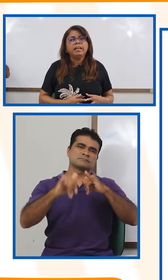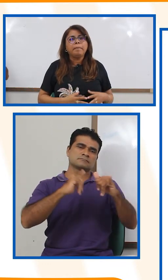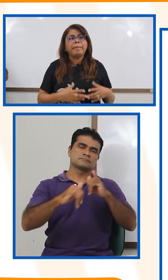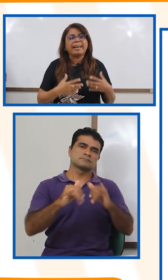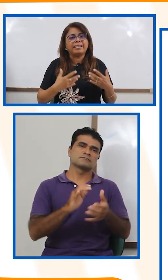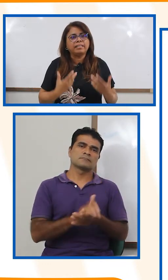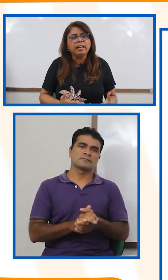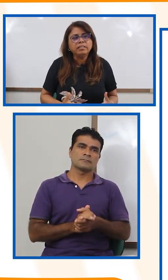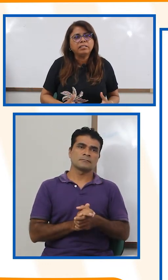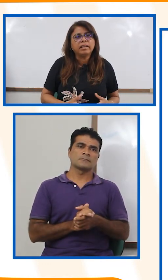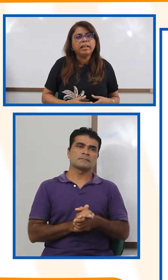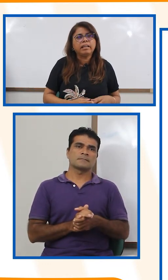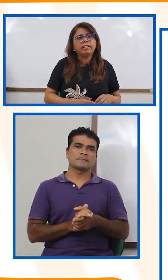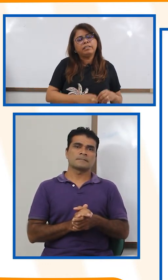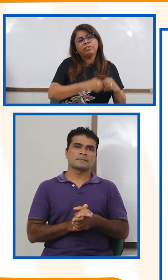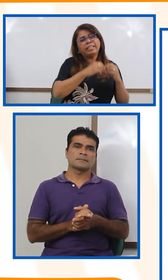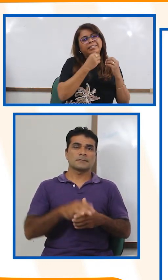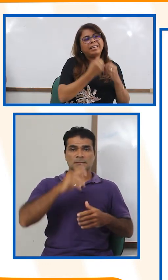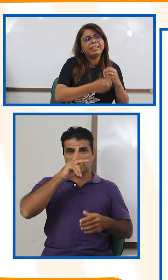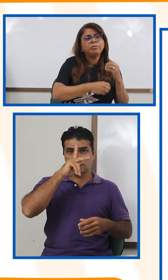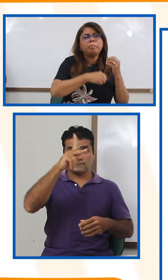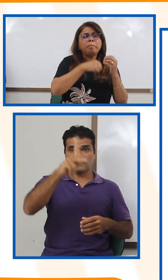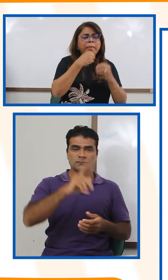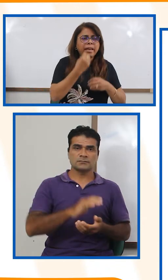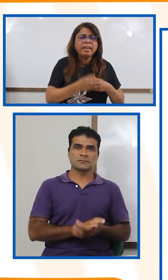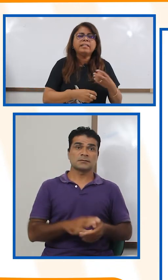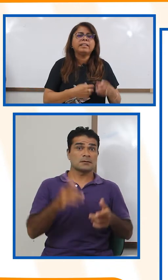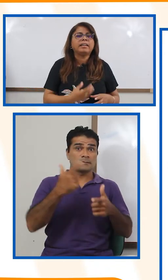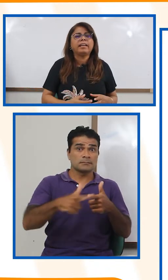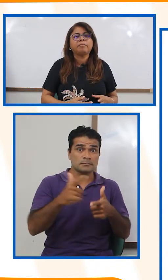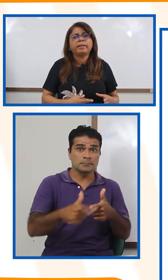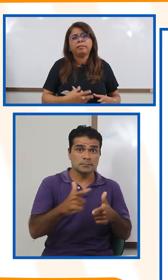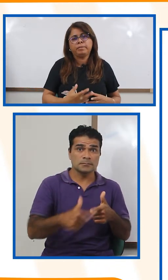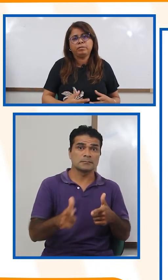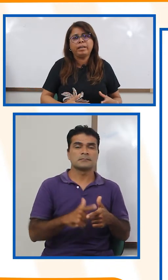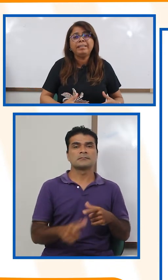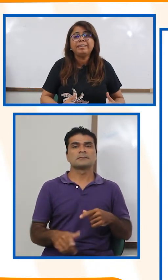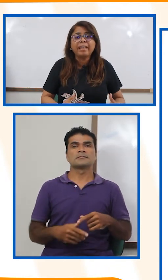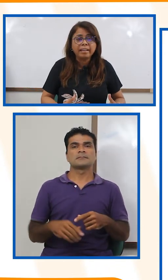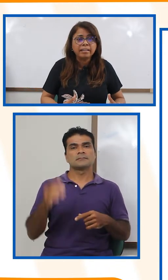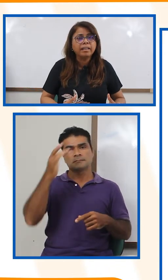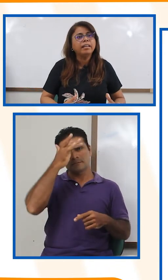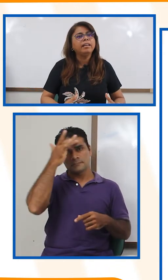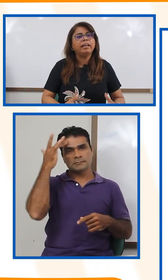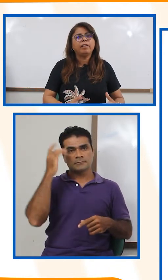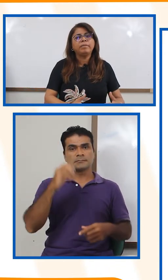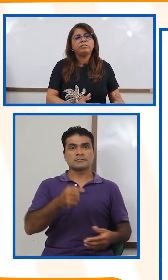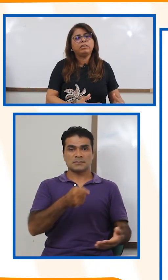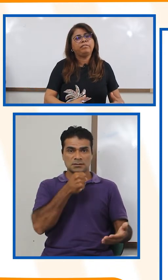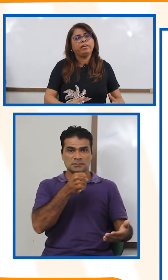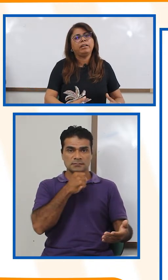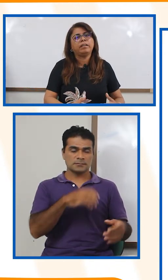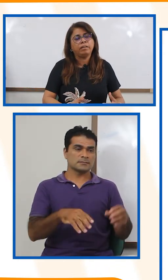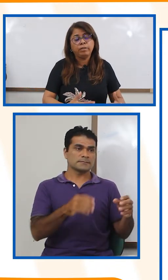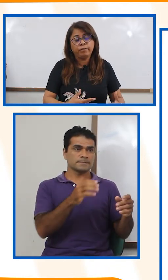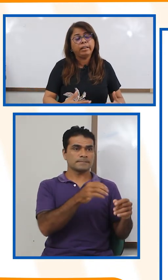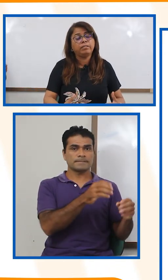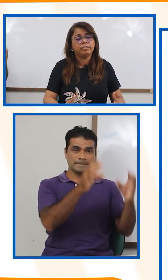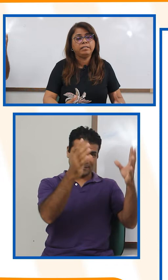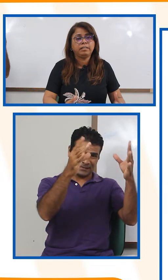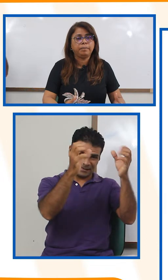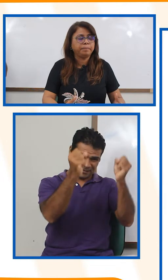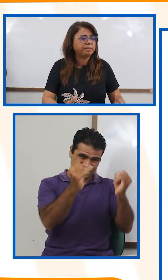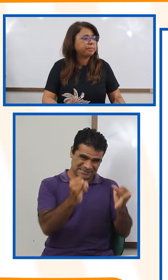assim, impactante, né? Eles vão detalhando bem detalhado para que a pessoa entenda realmente